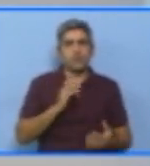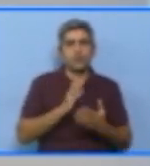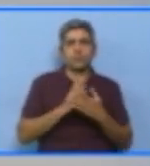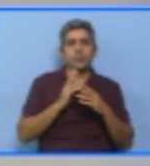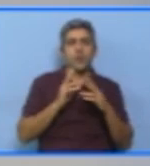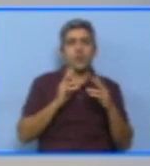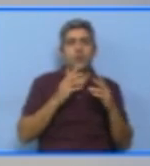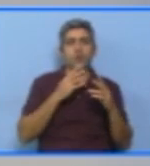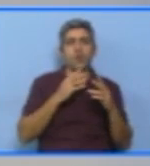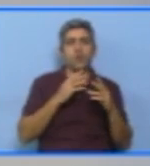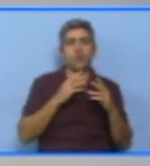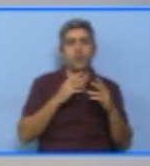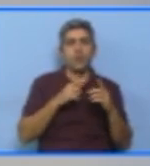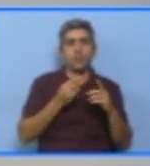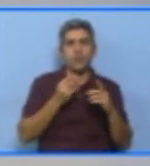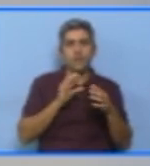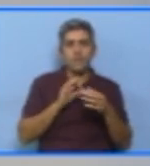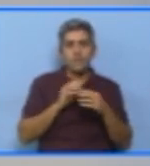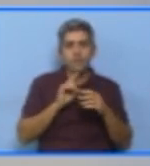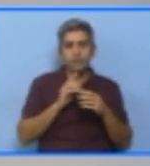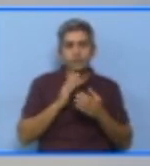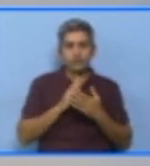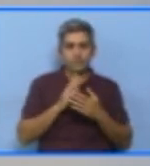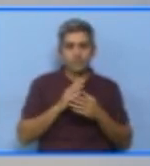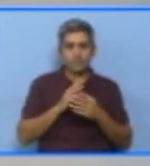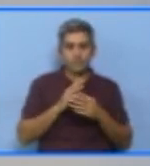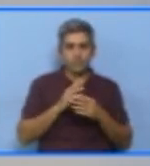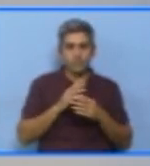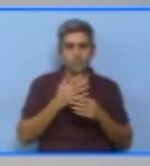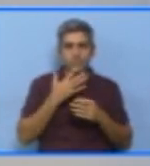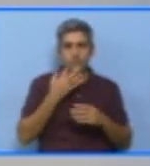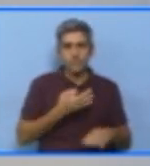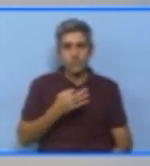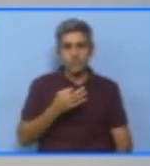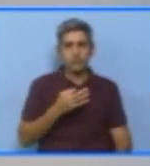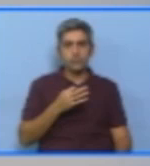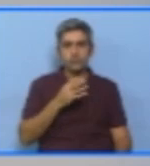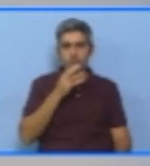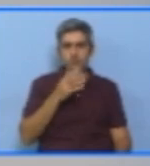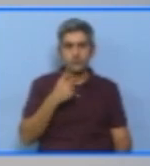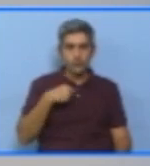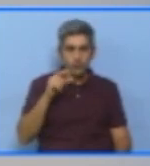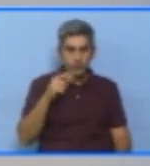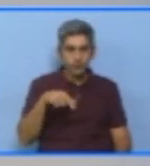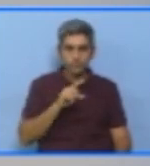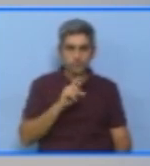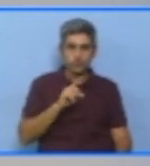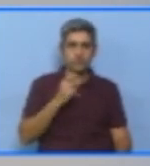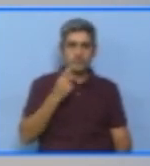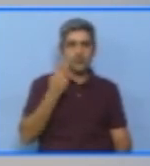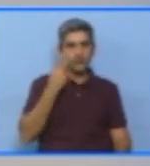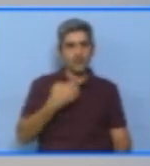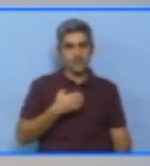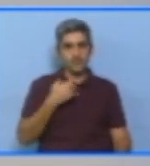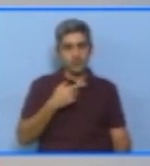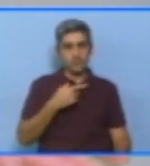apenas... E isto tem muito a ver com a coisa. Não basta apenas acreditarem. Disse, vou, mas não foi. É preciso viver.